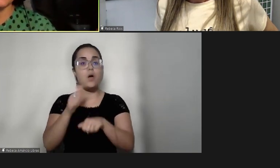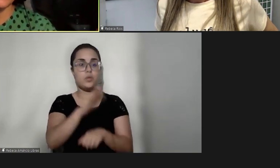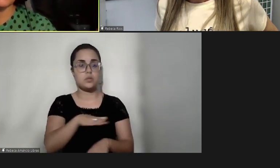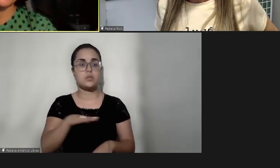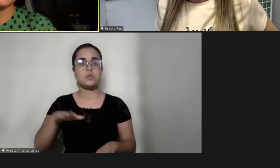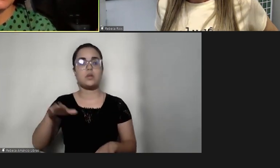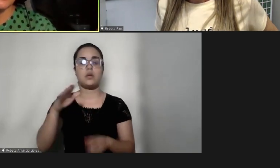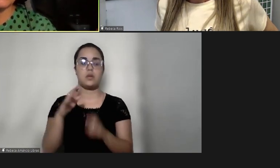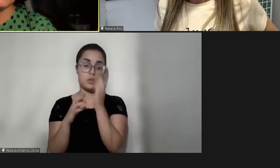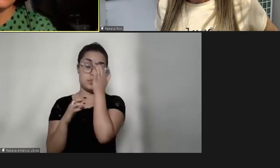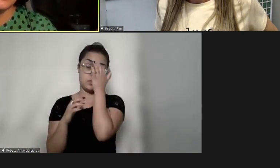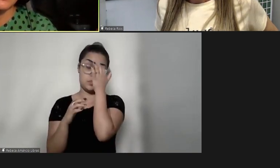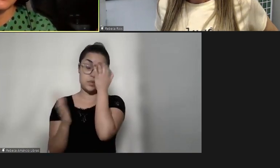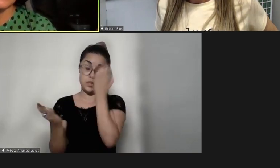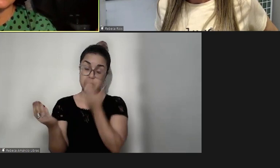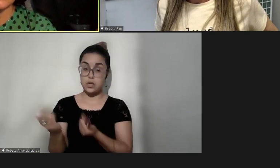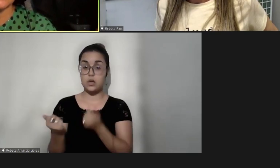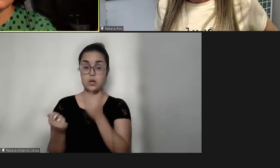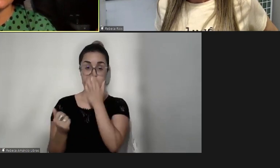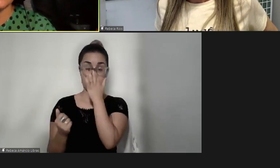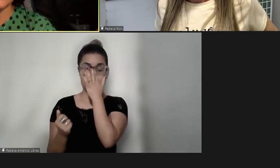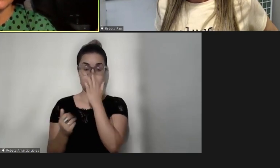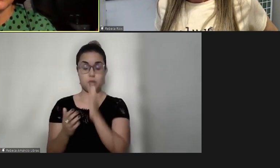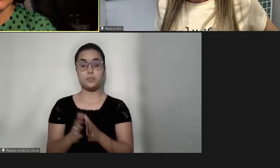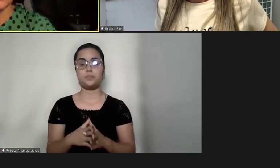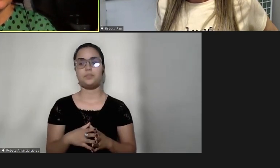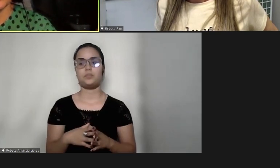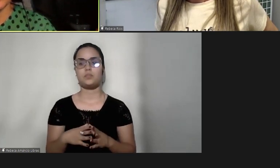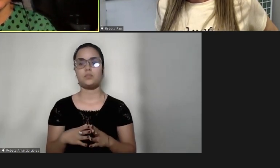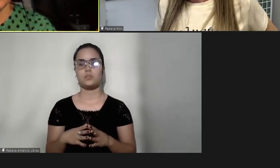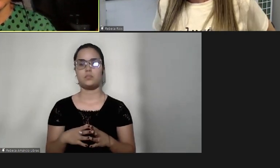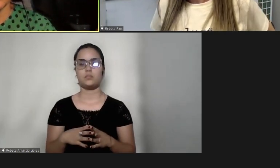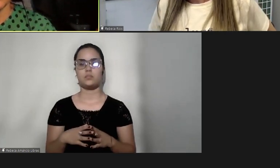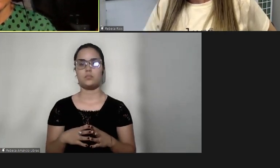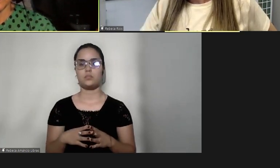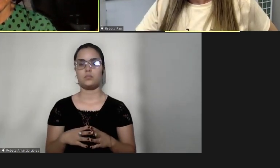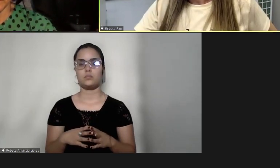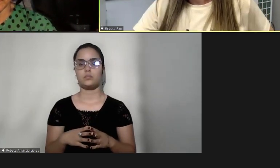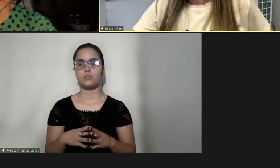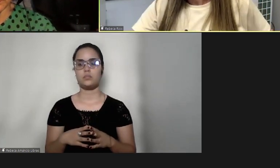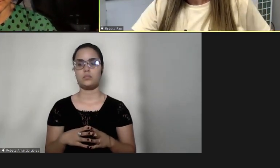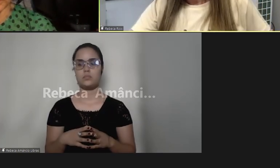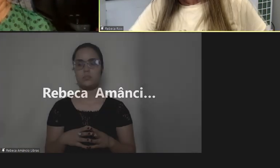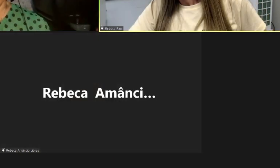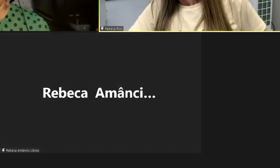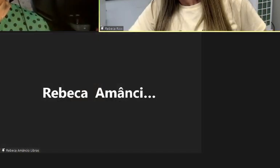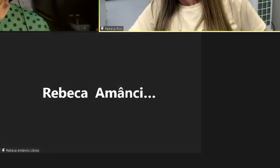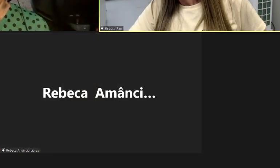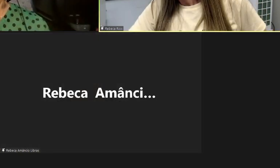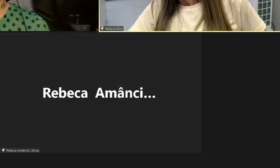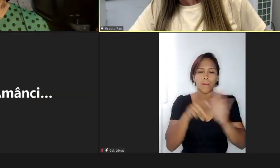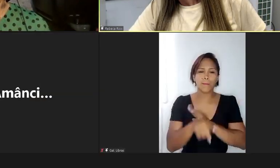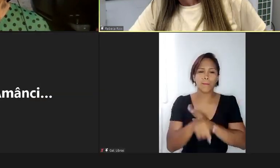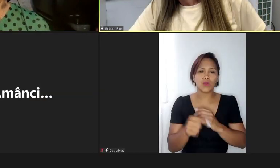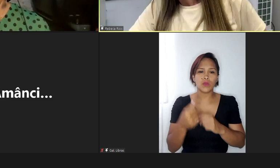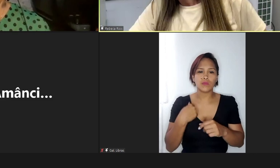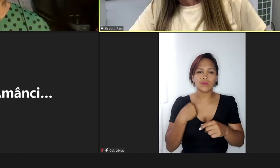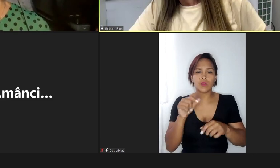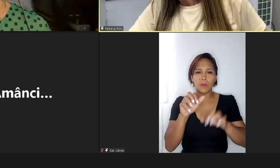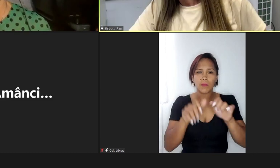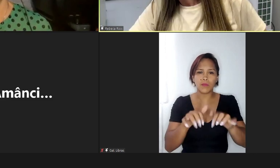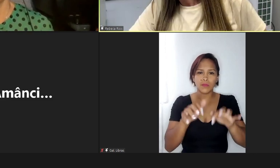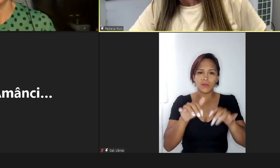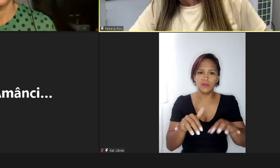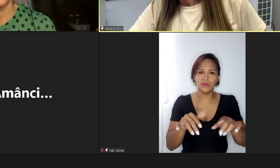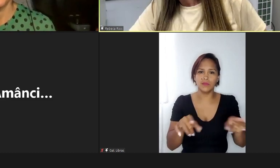né, para os outros adolescentes, para as outras crianças, né. Ótimo, muito bom, eu estou vendo mais os comentários,